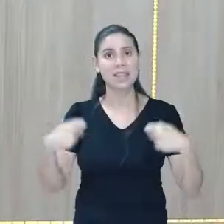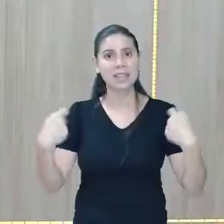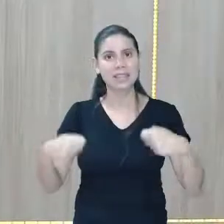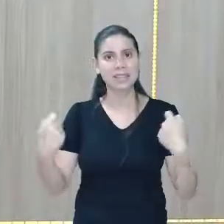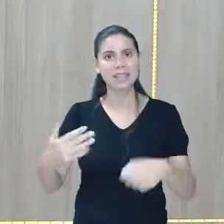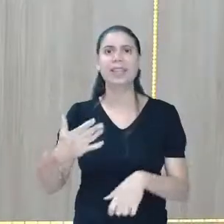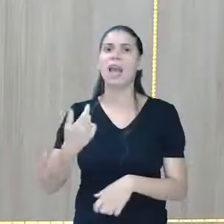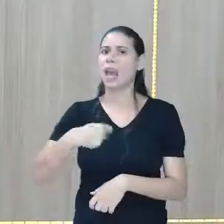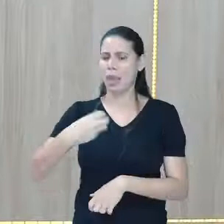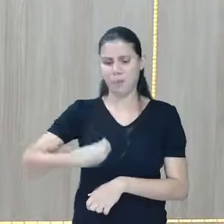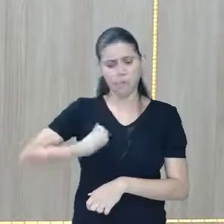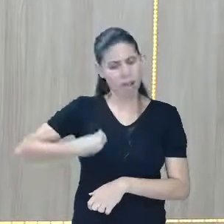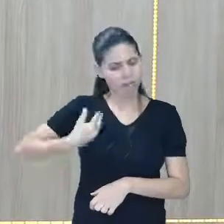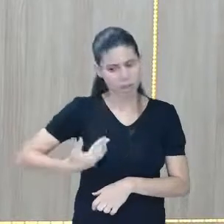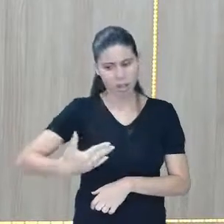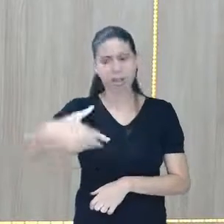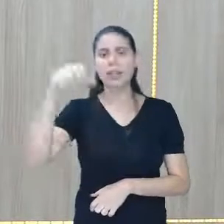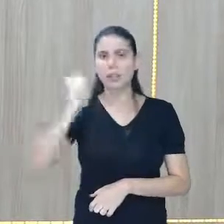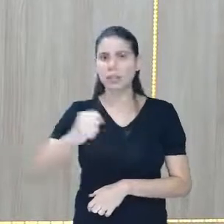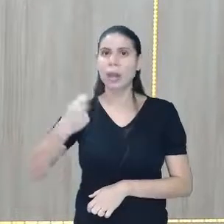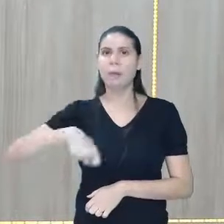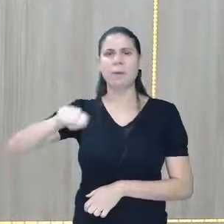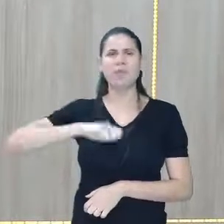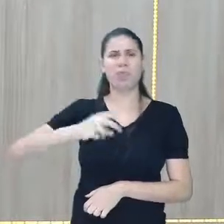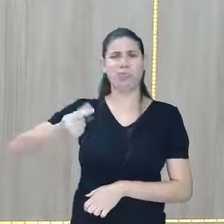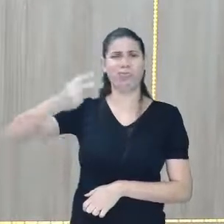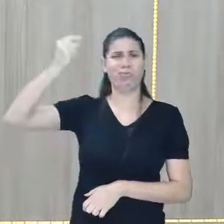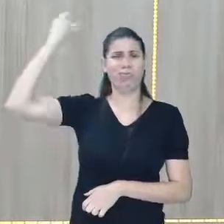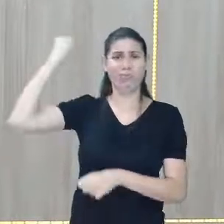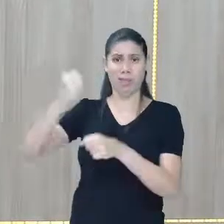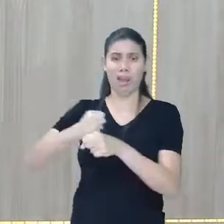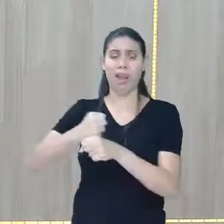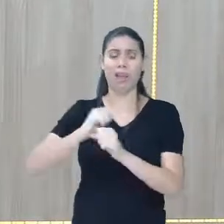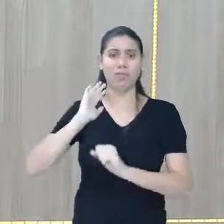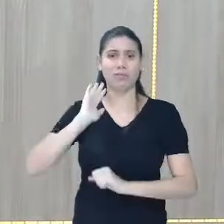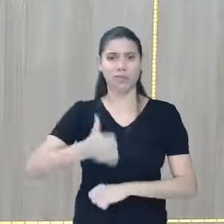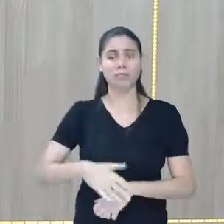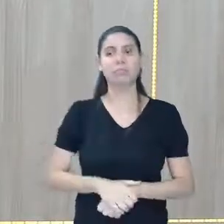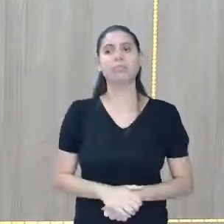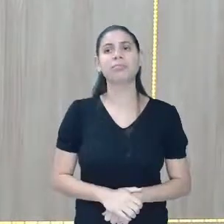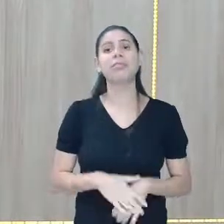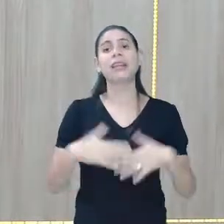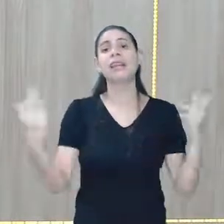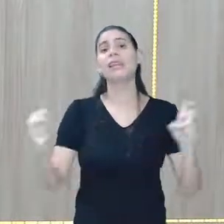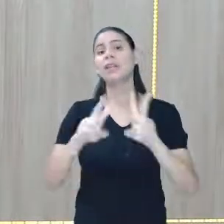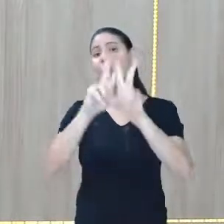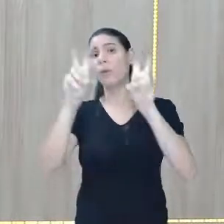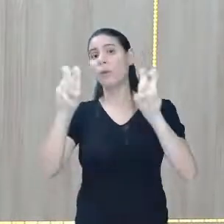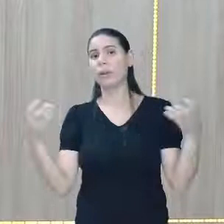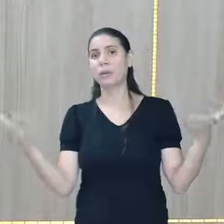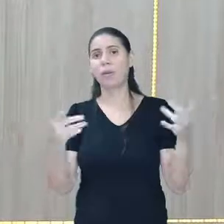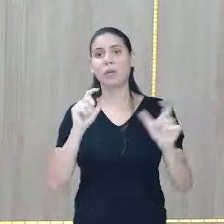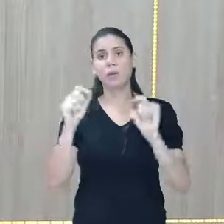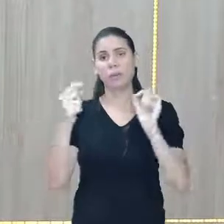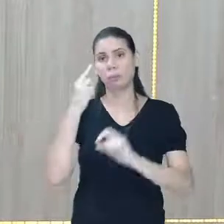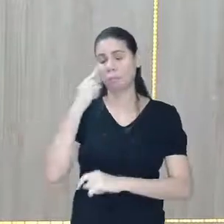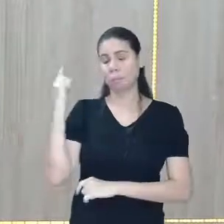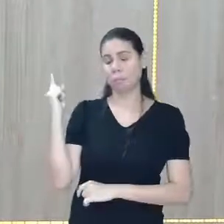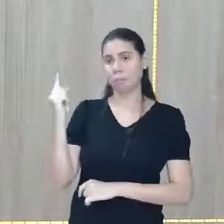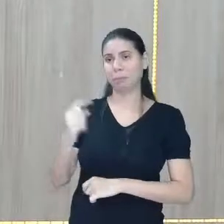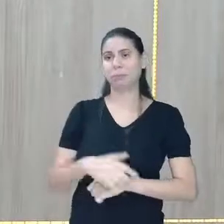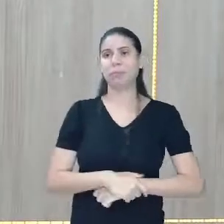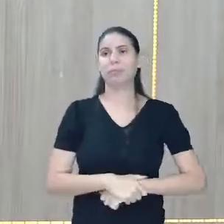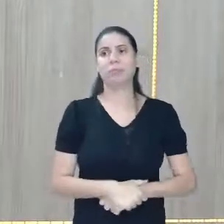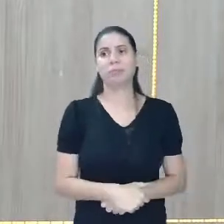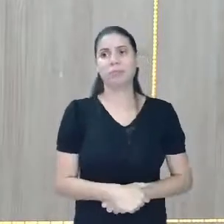inclusive, para a vida mesmo. Eu tive isso, me deram isso há muitos anos atrás. O tema de hoje, gente, é Would you like some coffee?